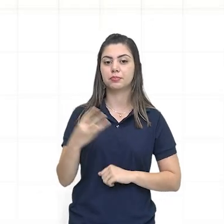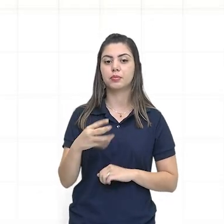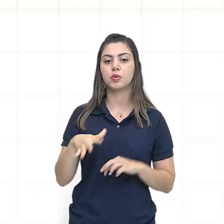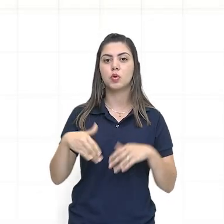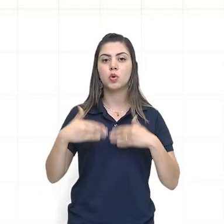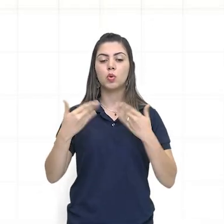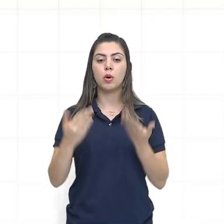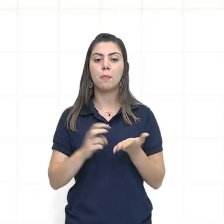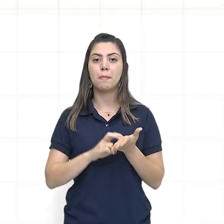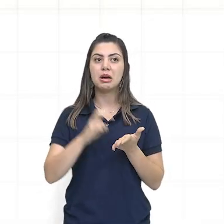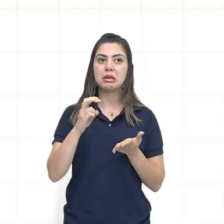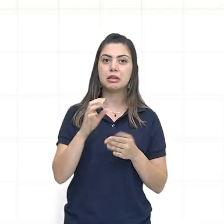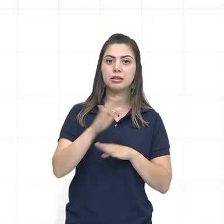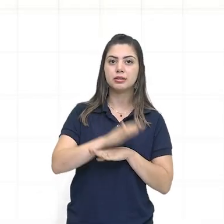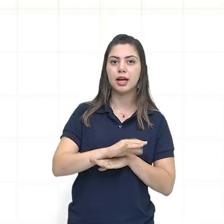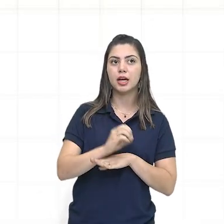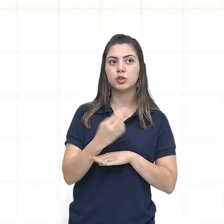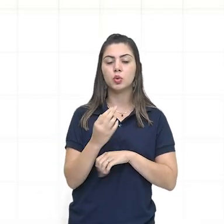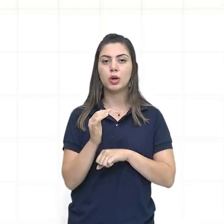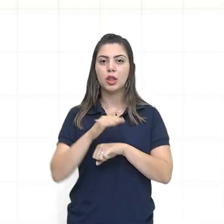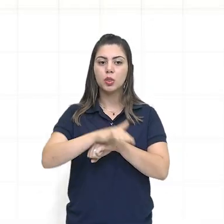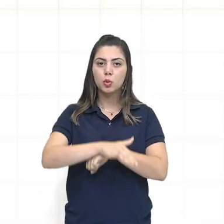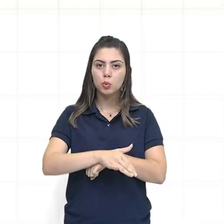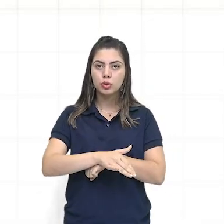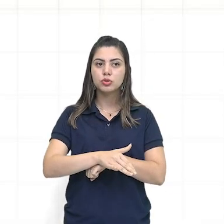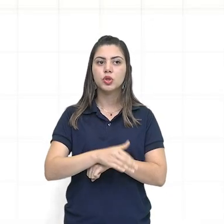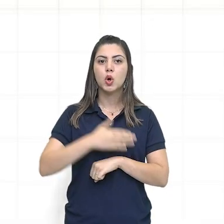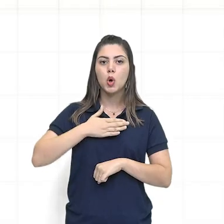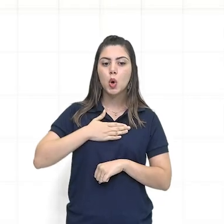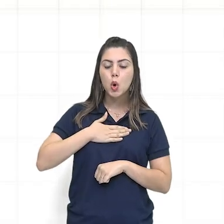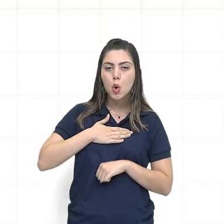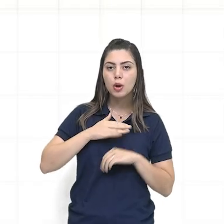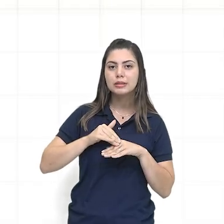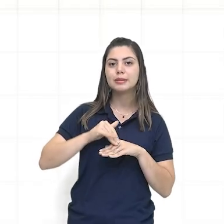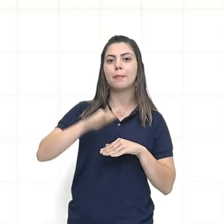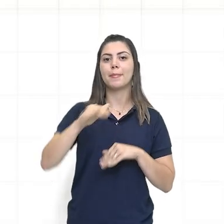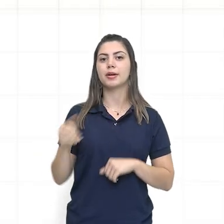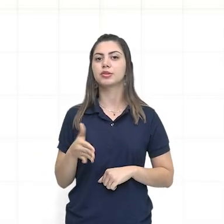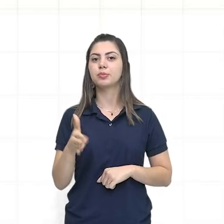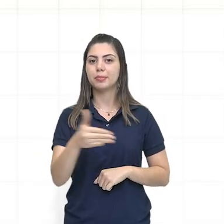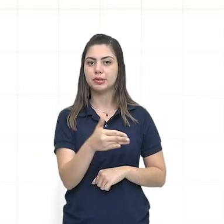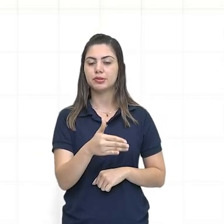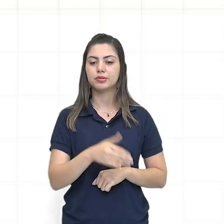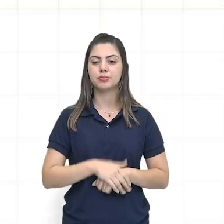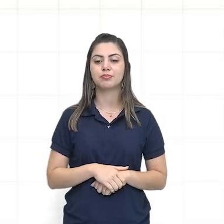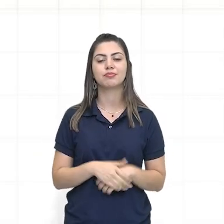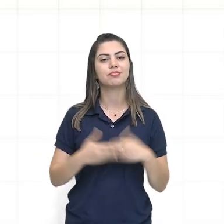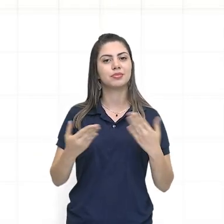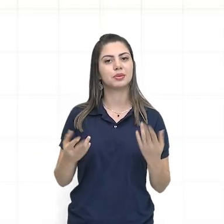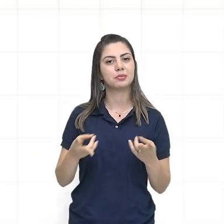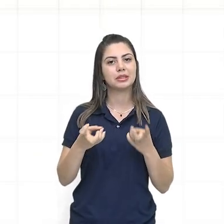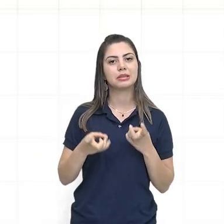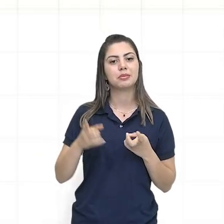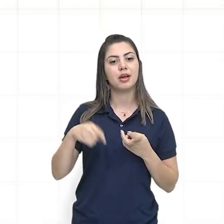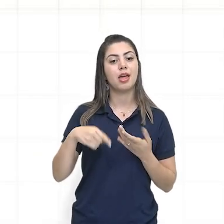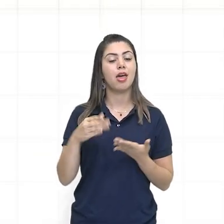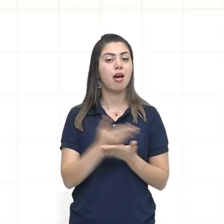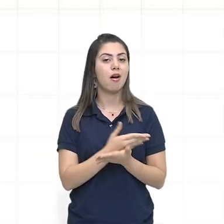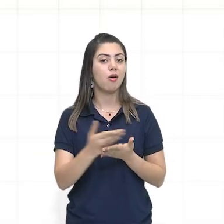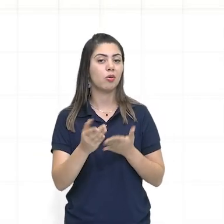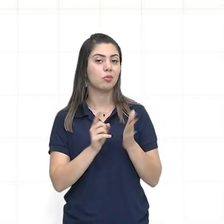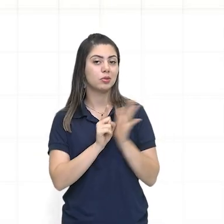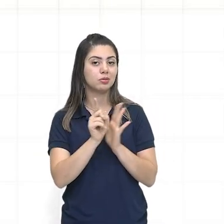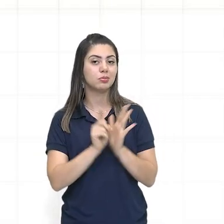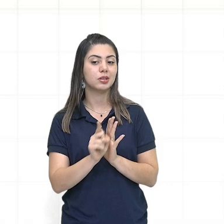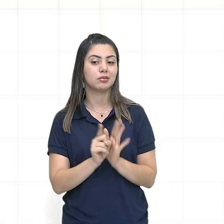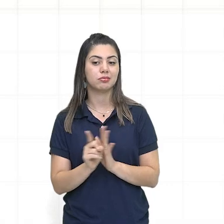qual o turno que tem a maior preferência por peixe? Então, esses são apenas alguns dos